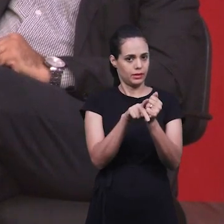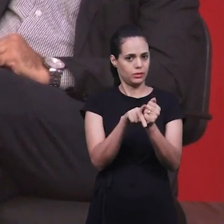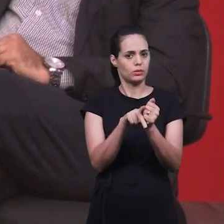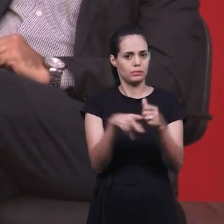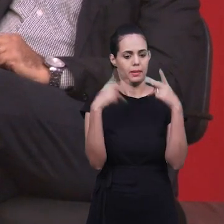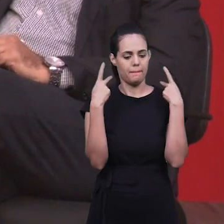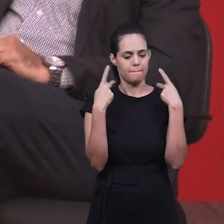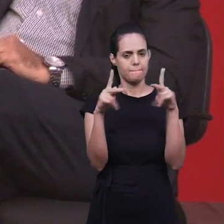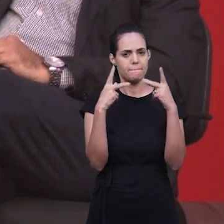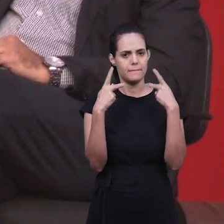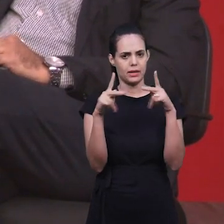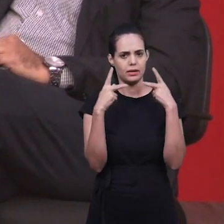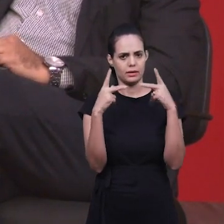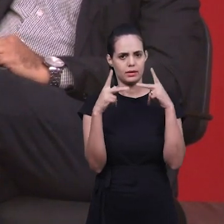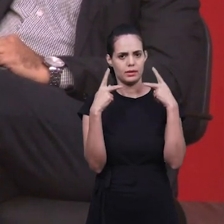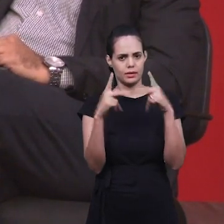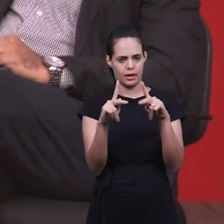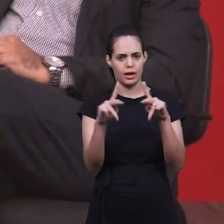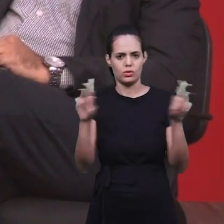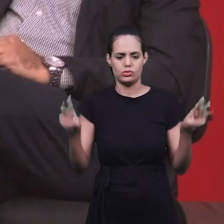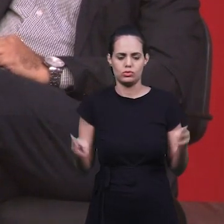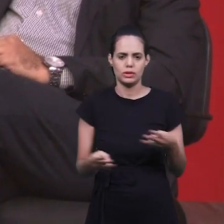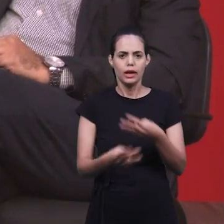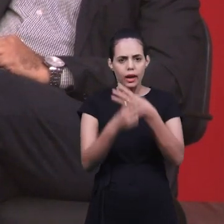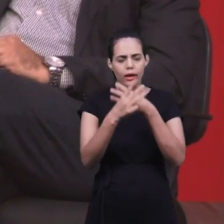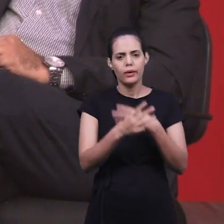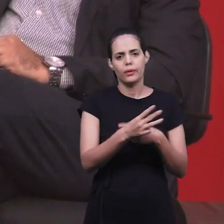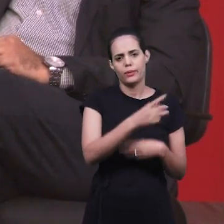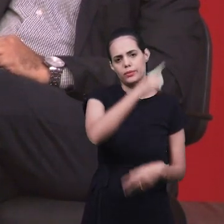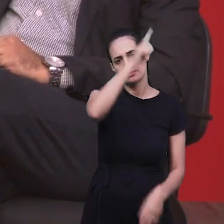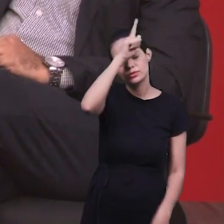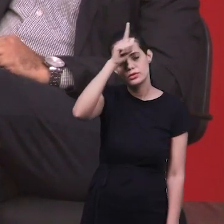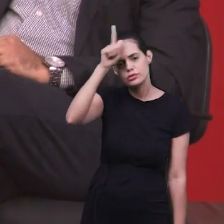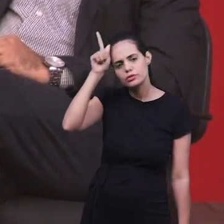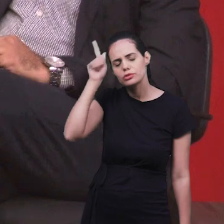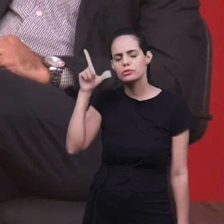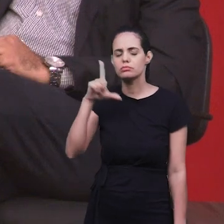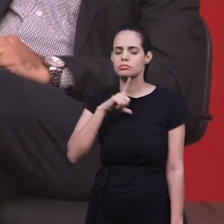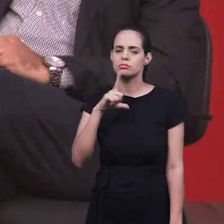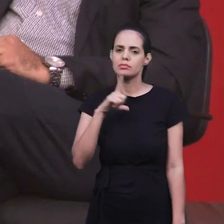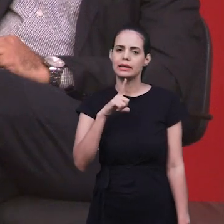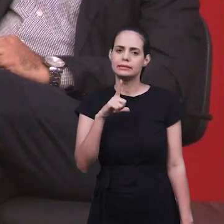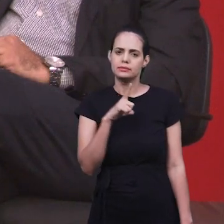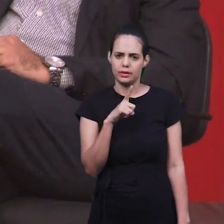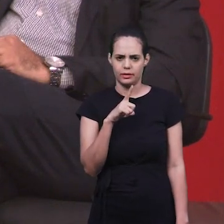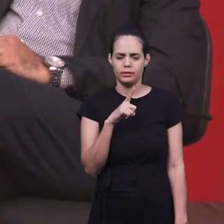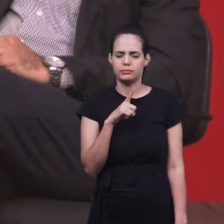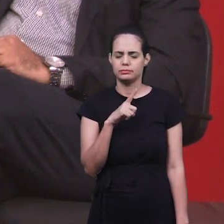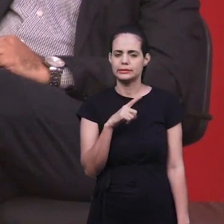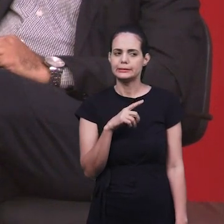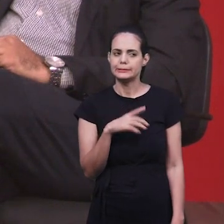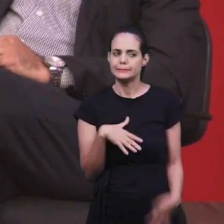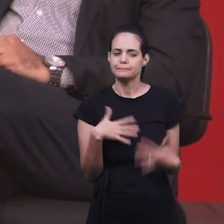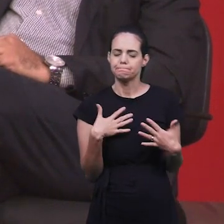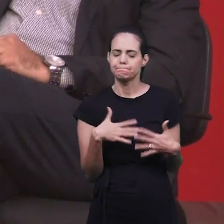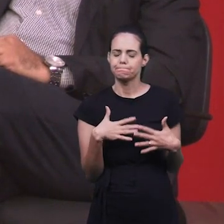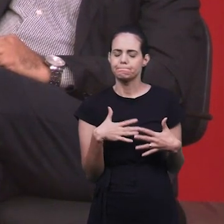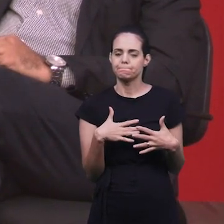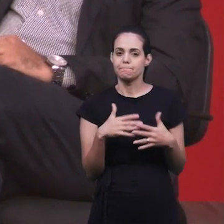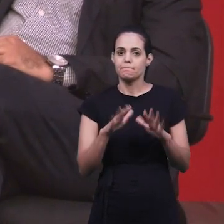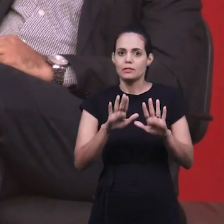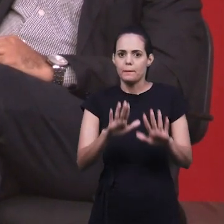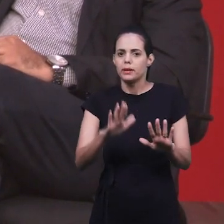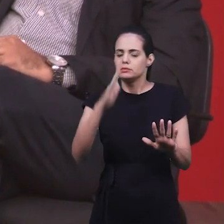aos judeus e ele para os gentios. Então veio toda uma polêmica